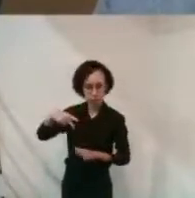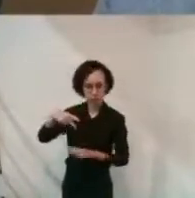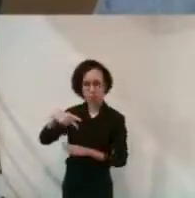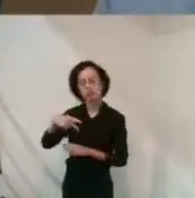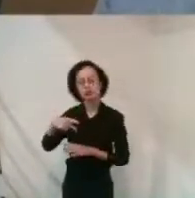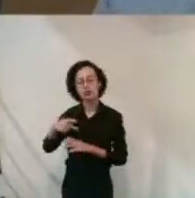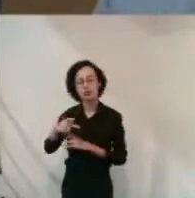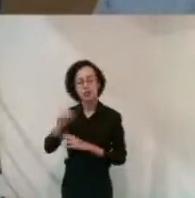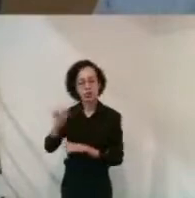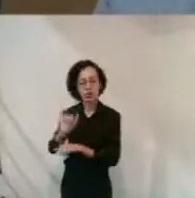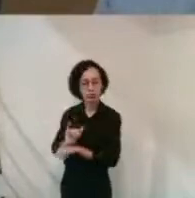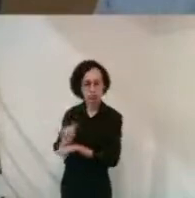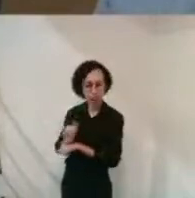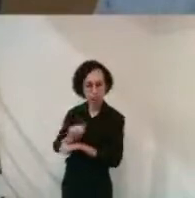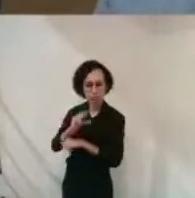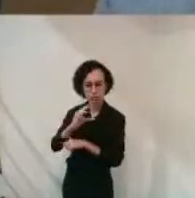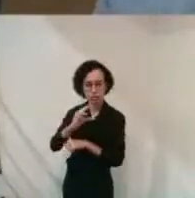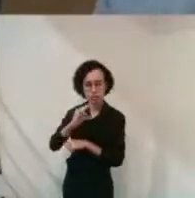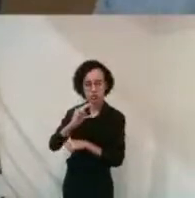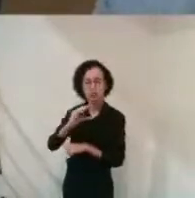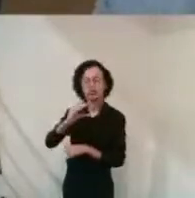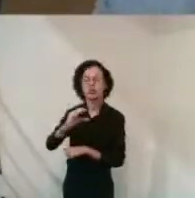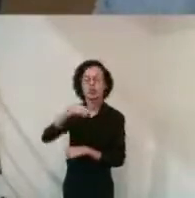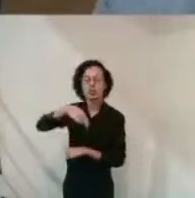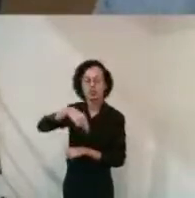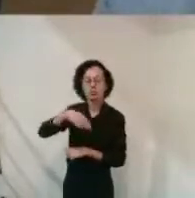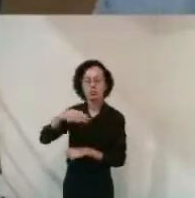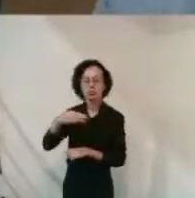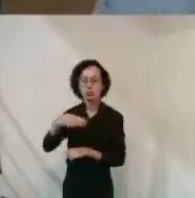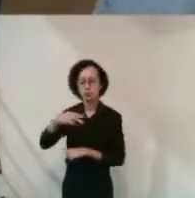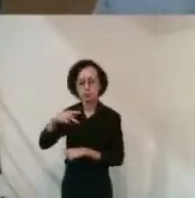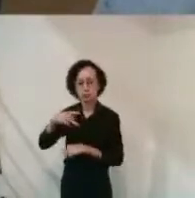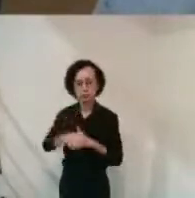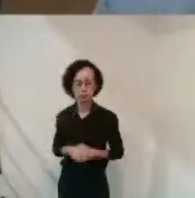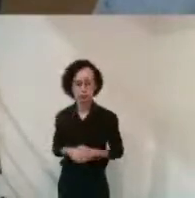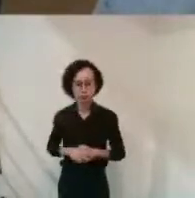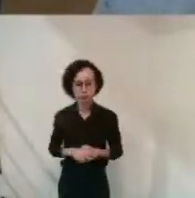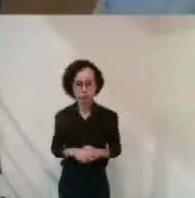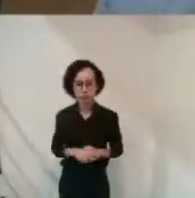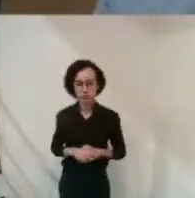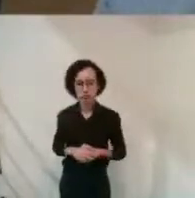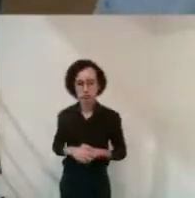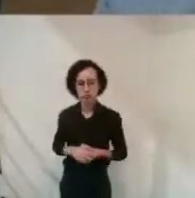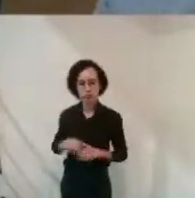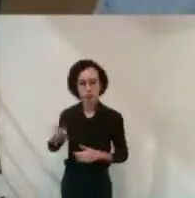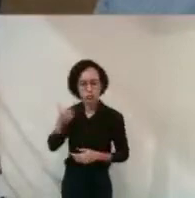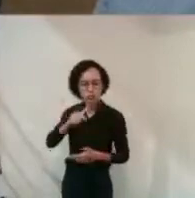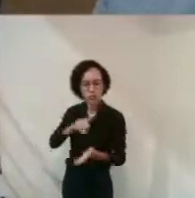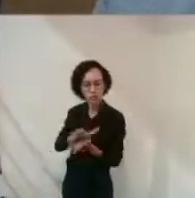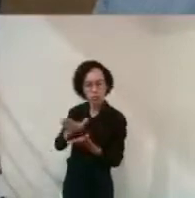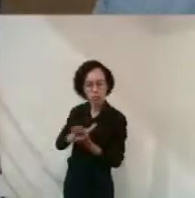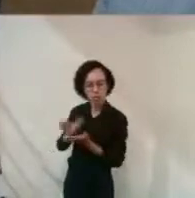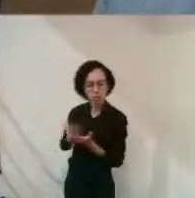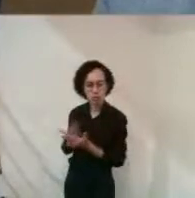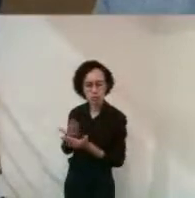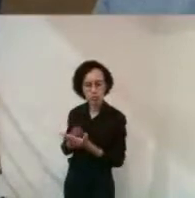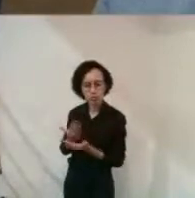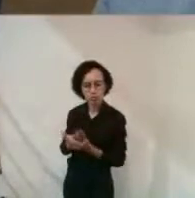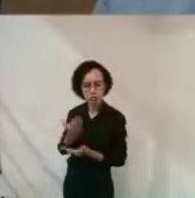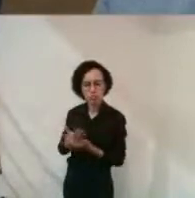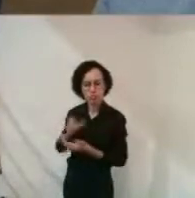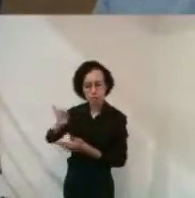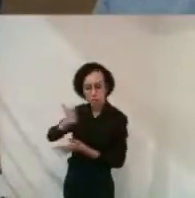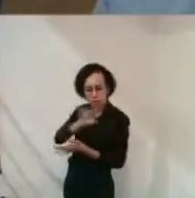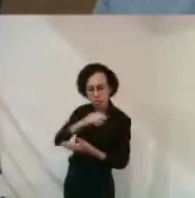no YouTube do CNMP, que ele é praticamente um inquérito civil pronto. Você consegue imprimir um relatório por cada município, com todos os